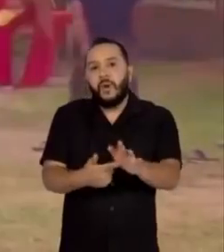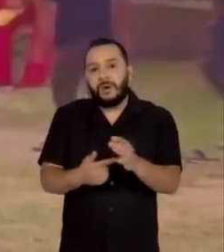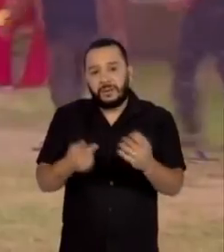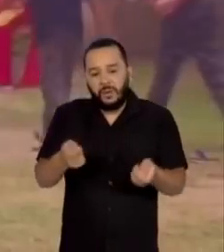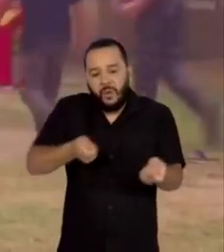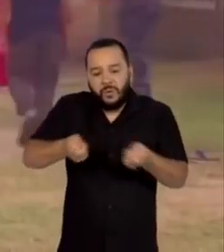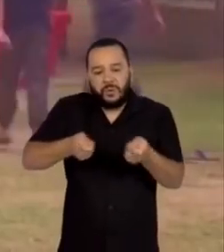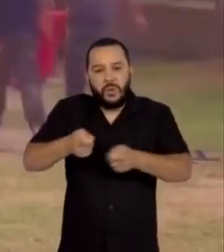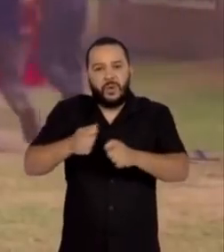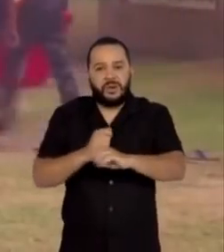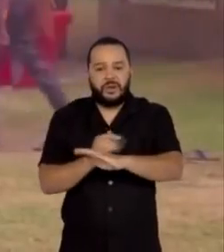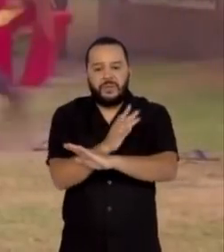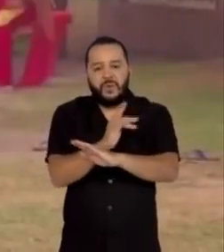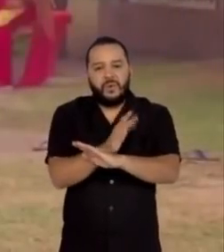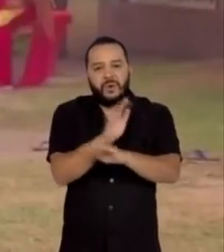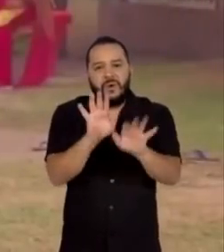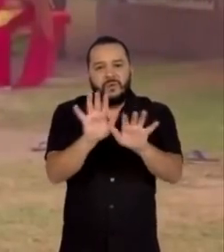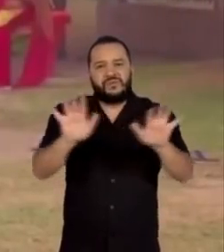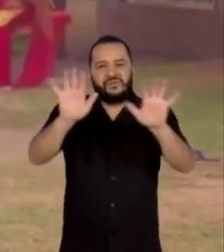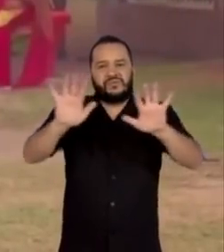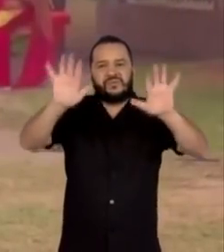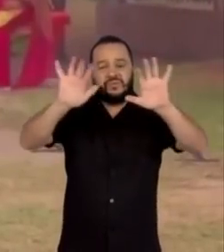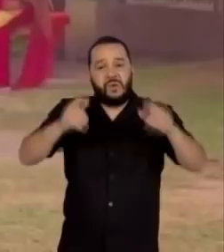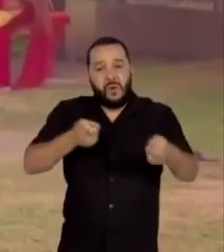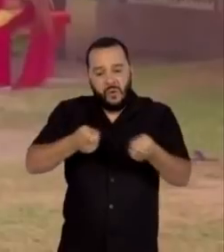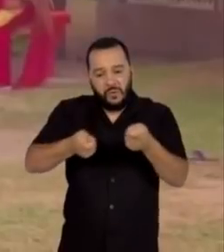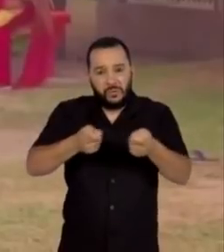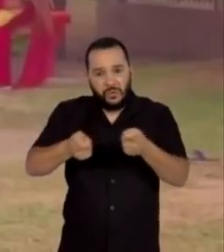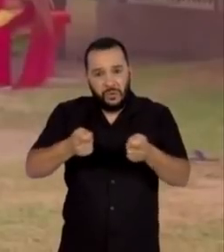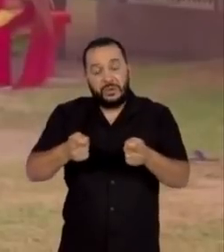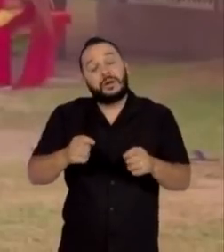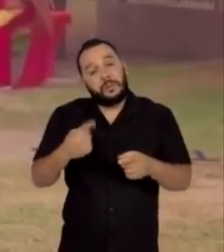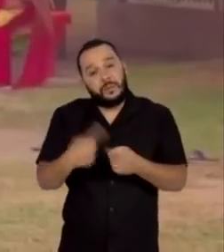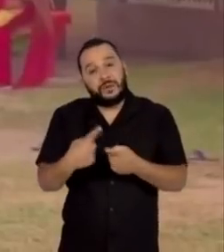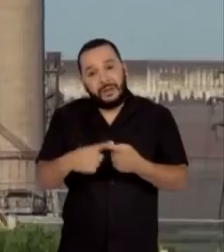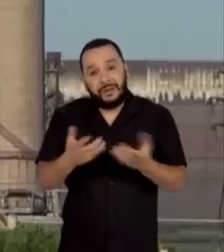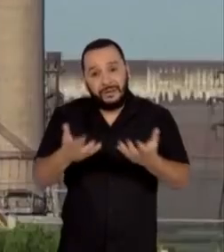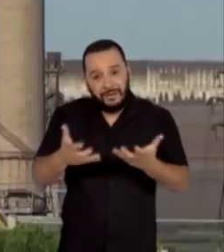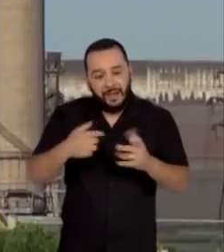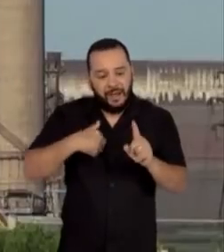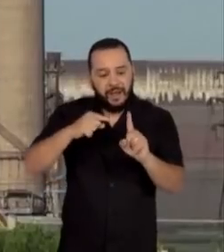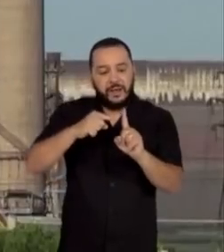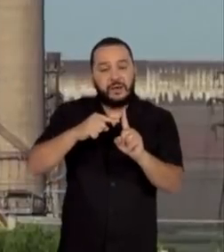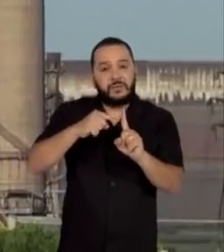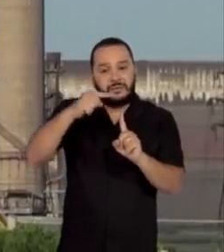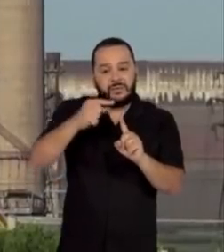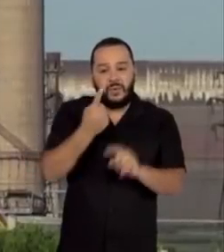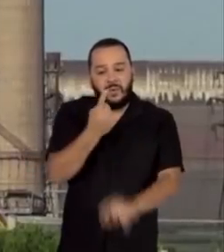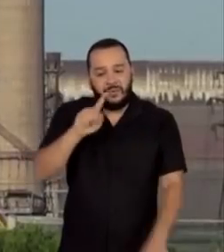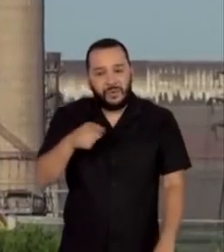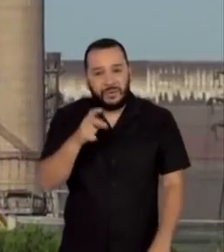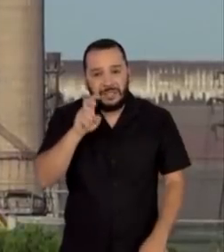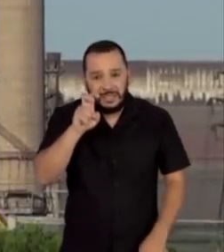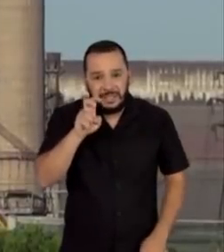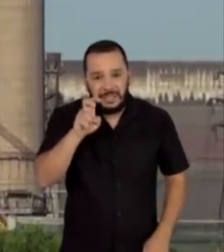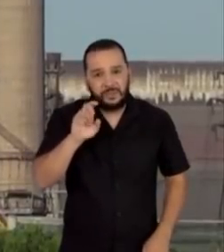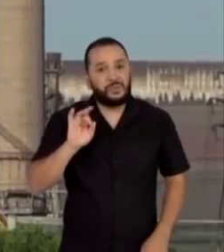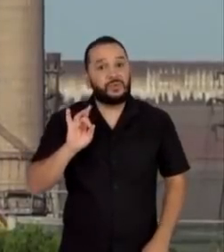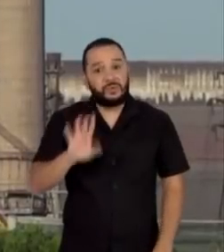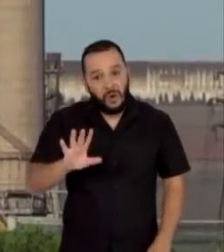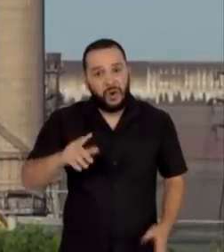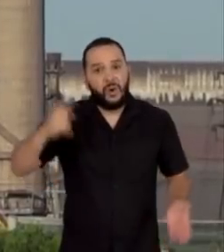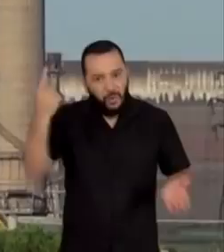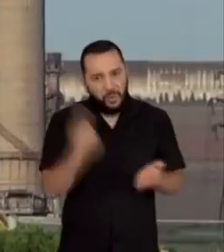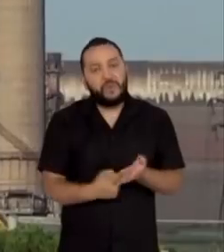para limitar o aumento das temperaturas mundiais a 1,5 grau acima dos níveis pré-industriais, como combinado